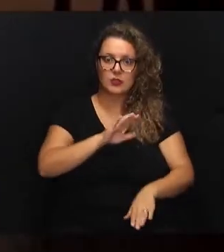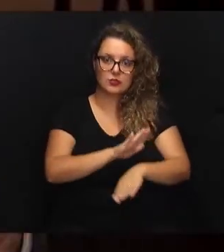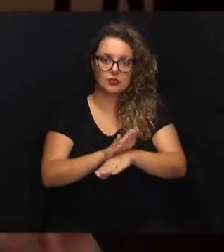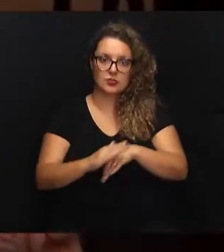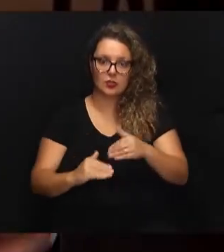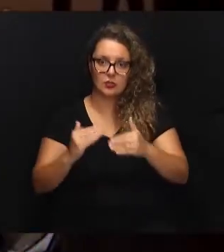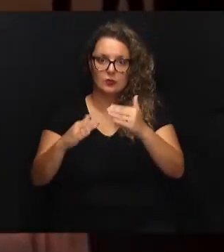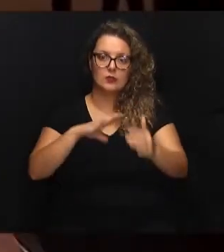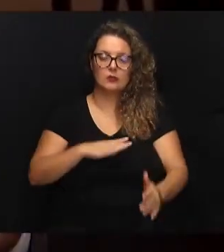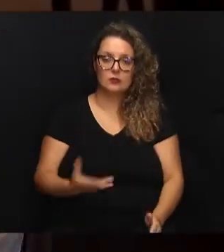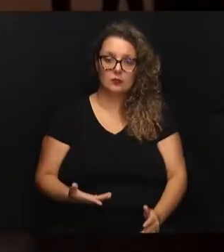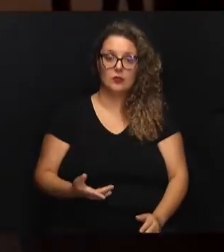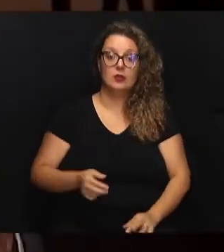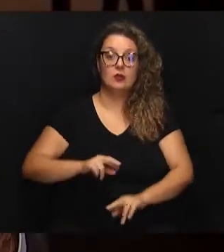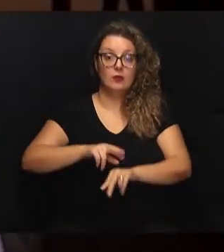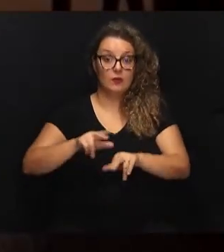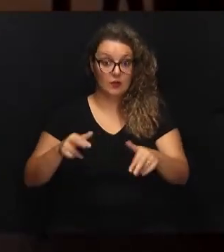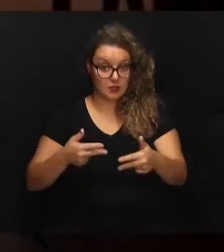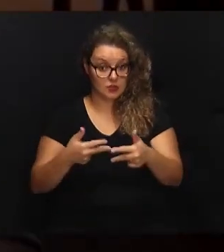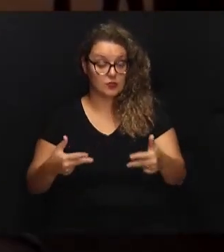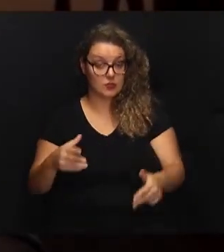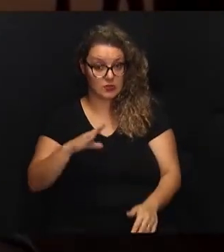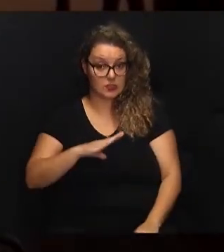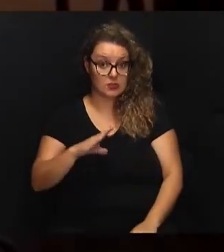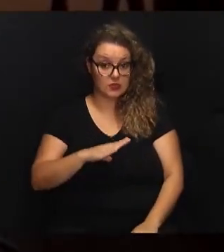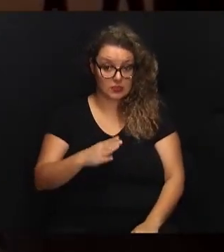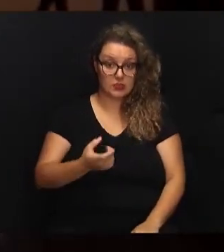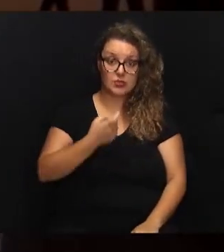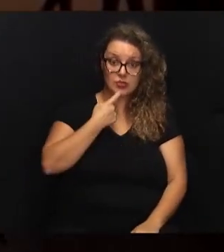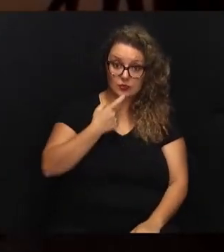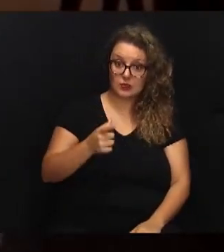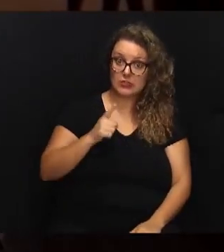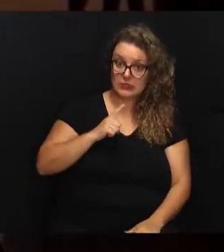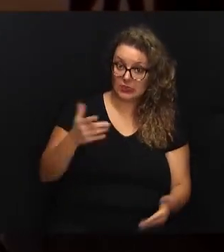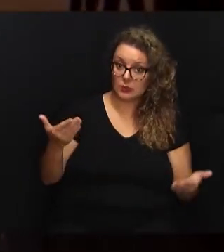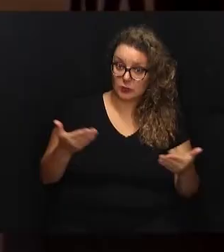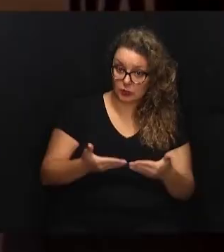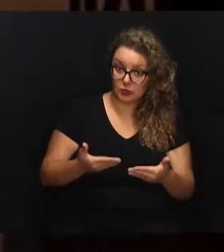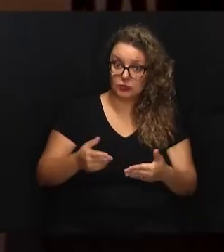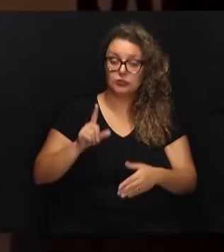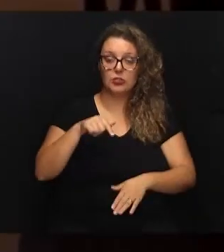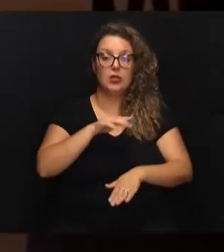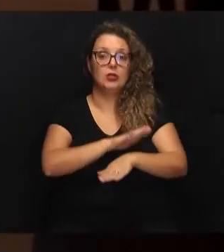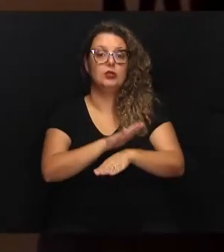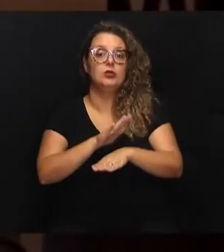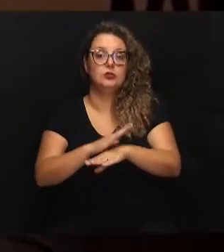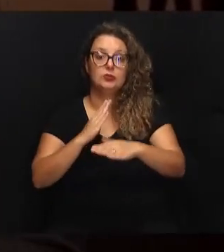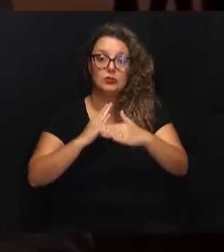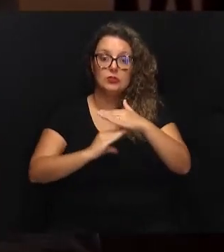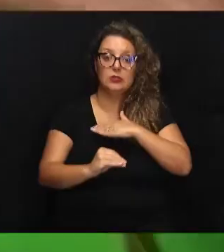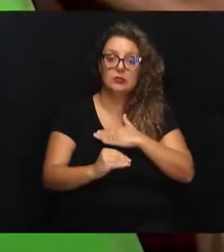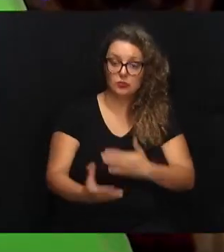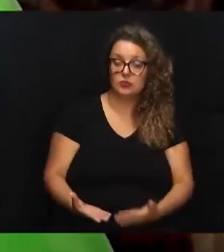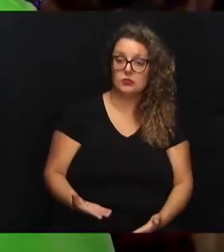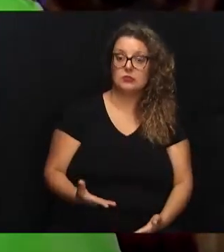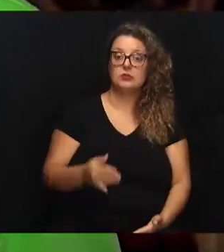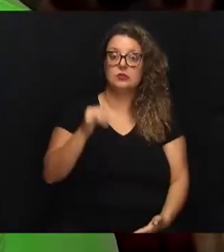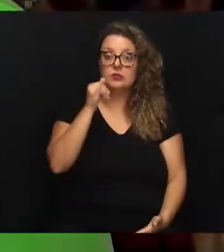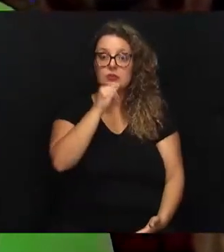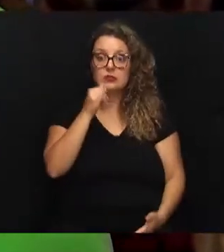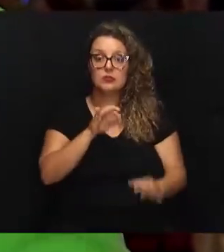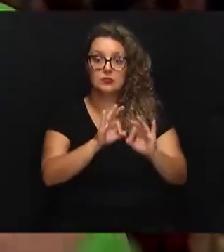né? Muito do que tem em Campinas hoje é fruto da contribuição dos imigrantes e descendentes italianos. O